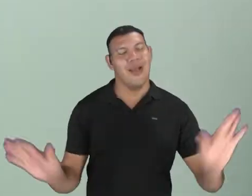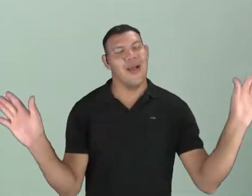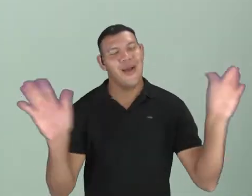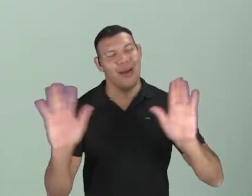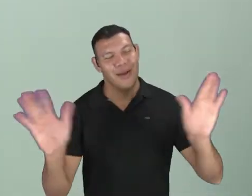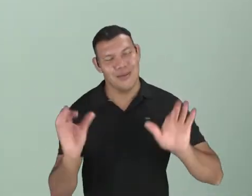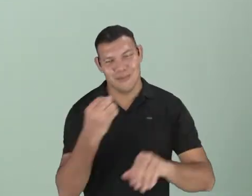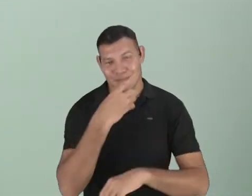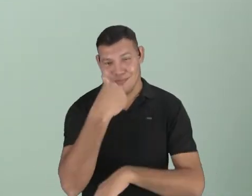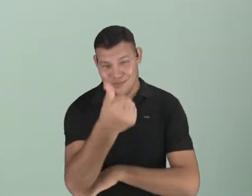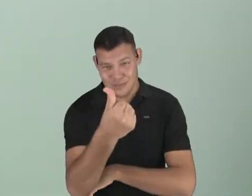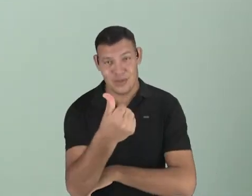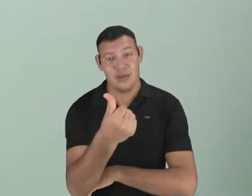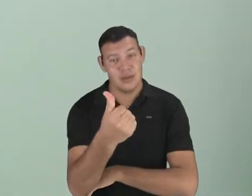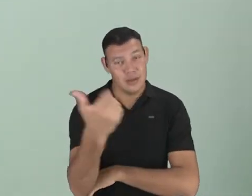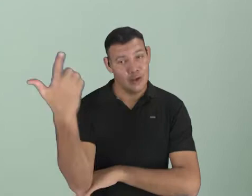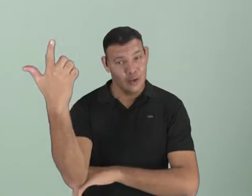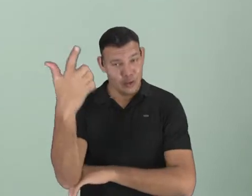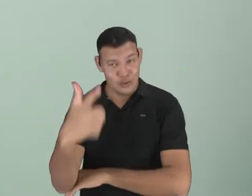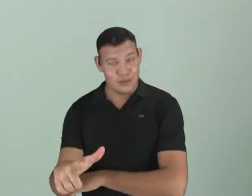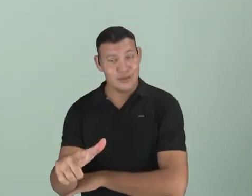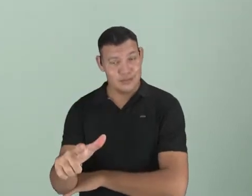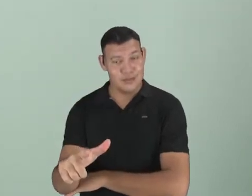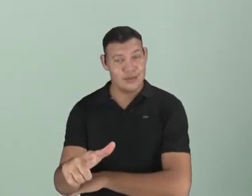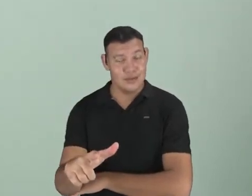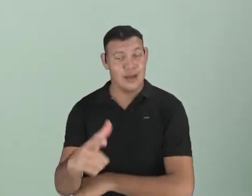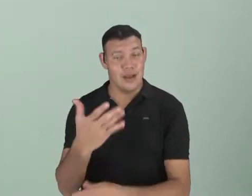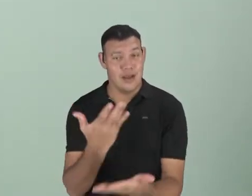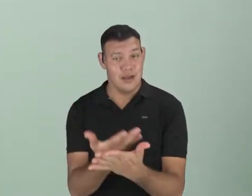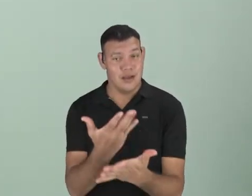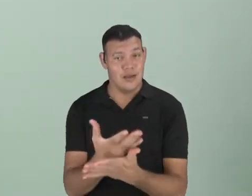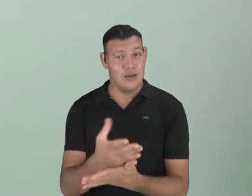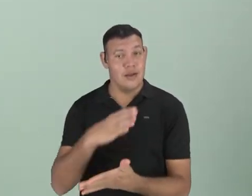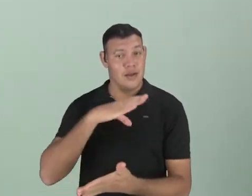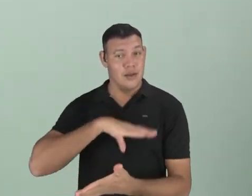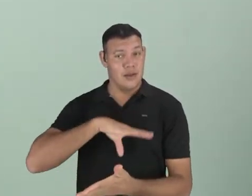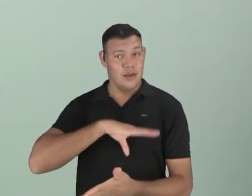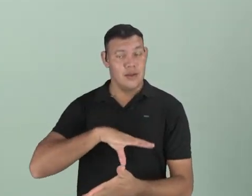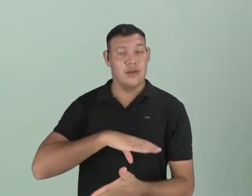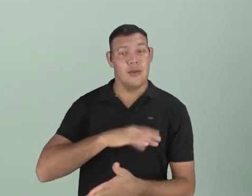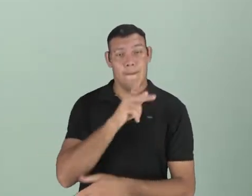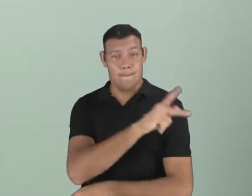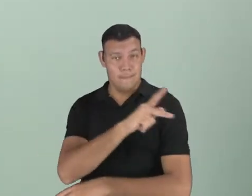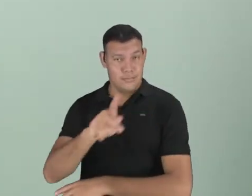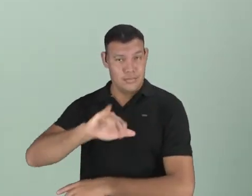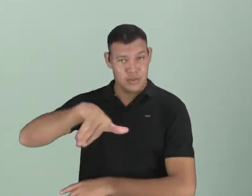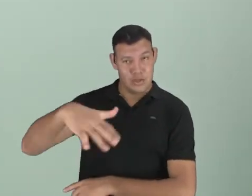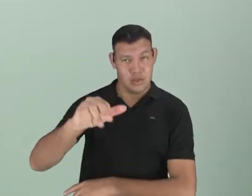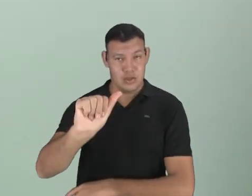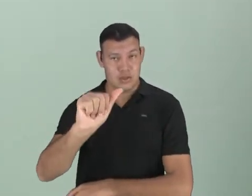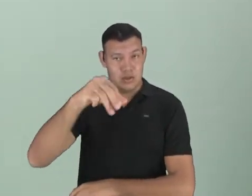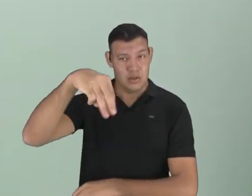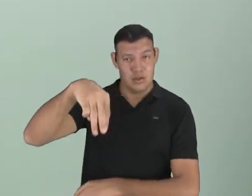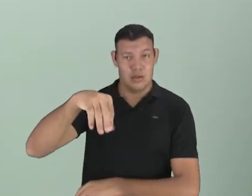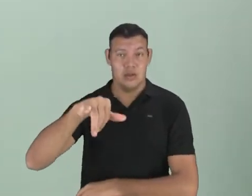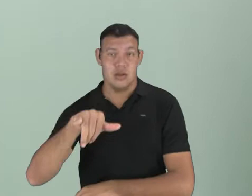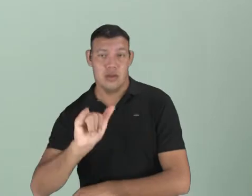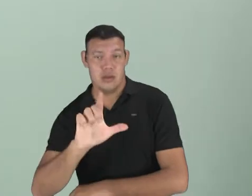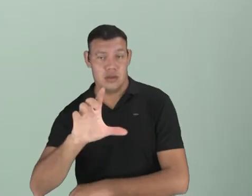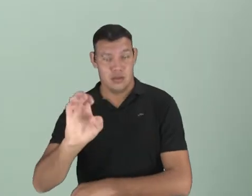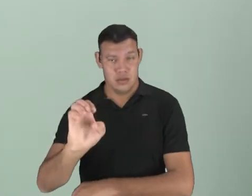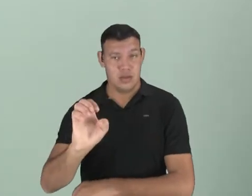Olá, galerinha, tudo bem? Voltamos para a nossa aula de língua portuguesa. Eu sou a professora Jamile Fontinelli e hoje nós vamos falar sobre o